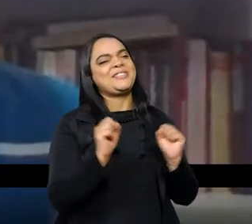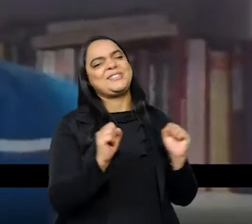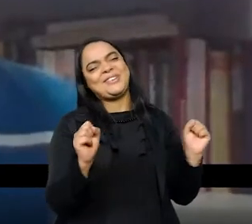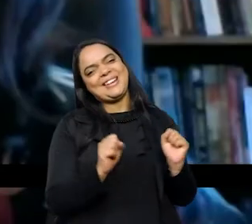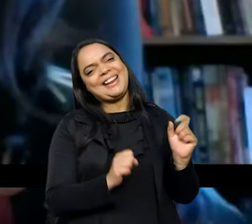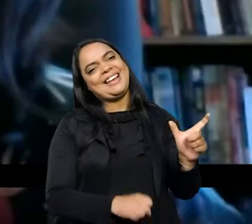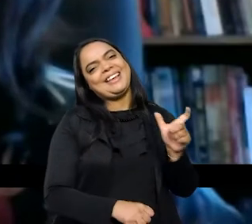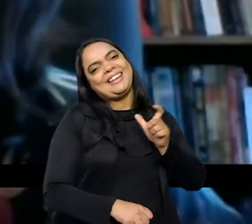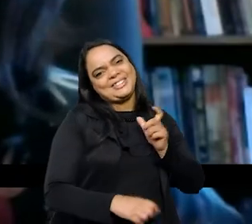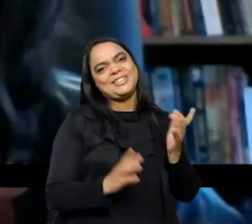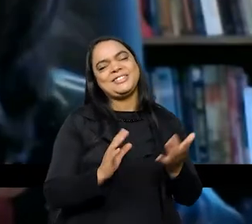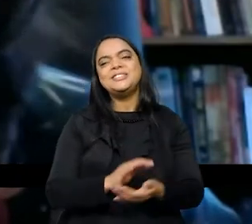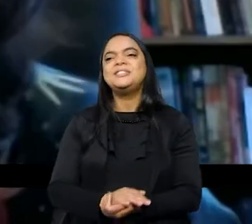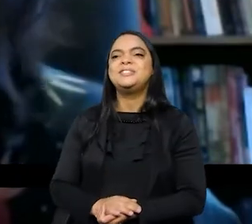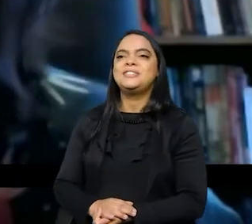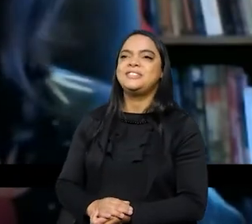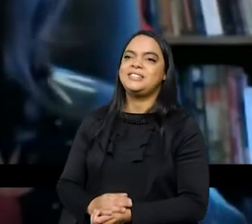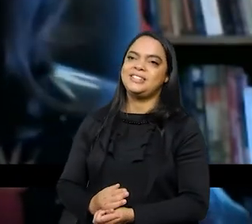Ótimo.